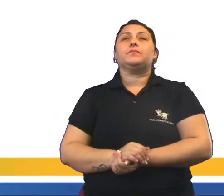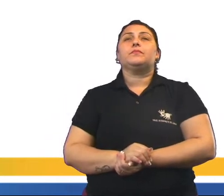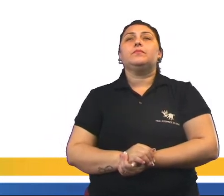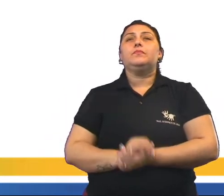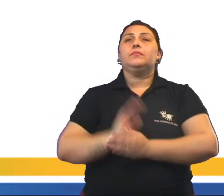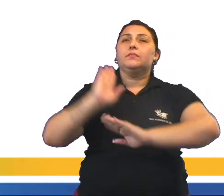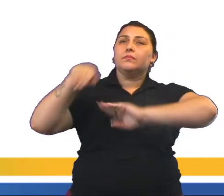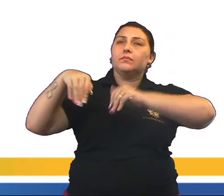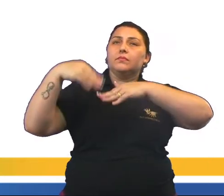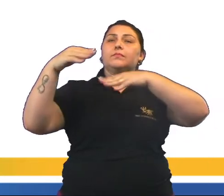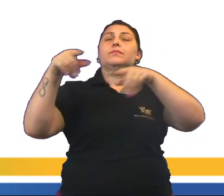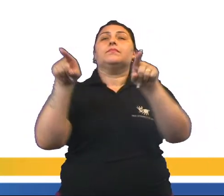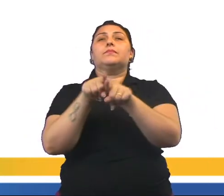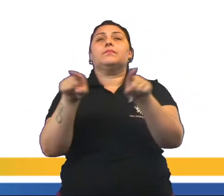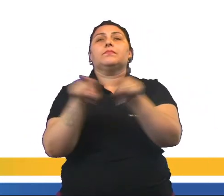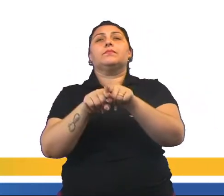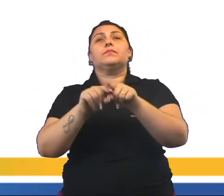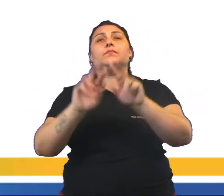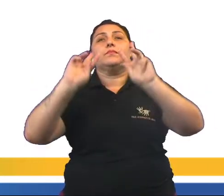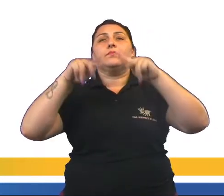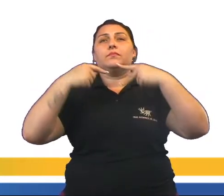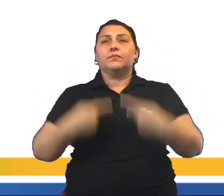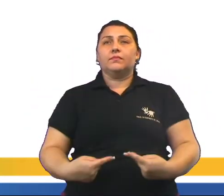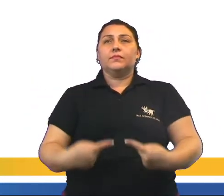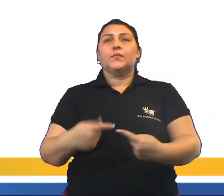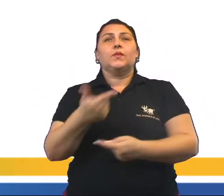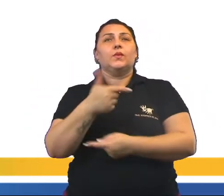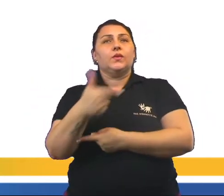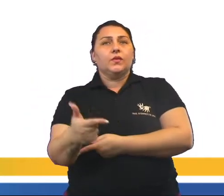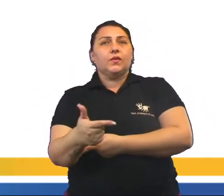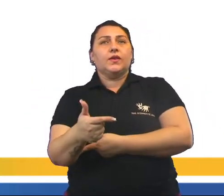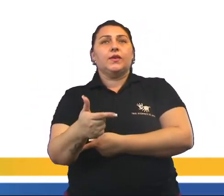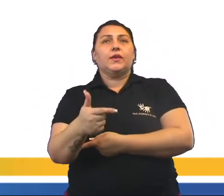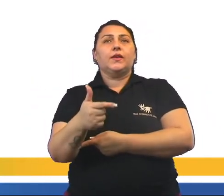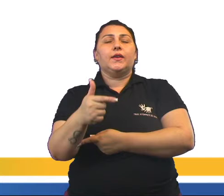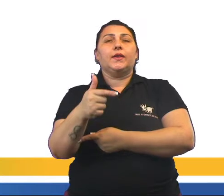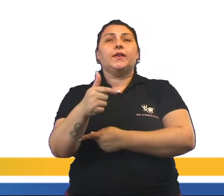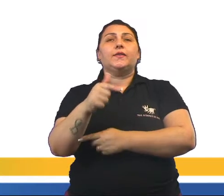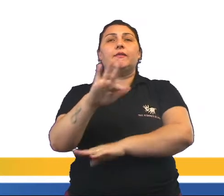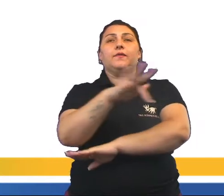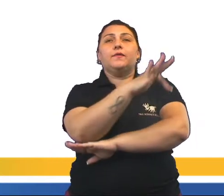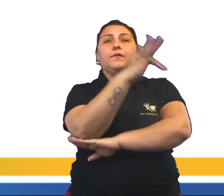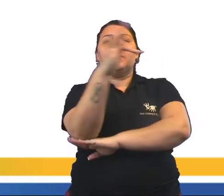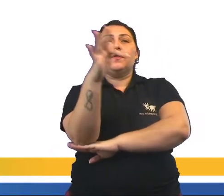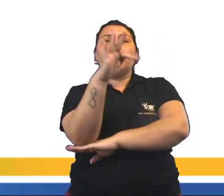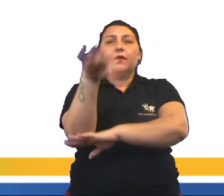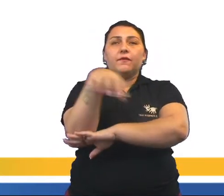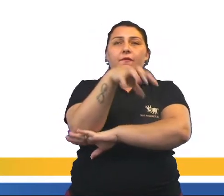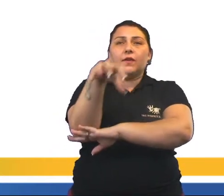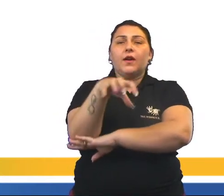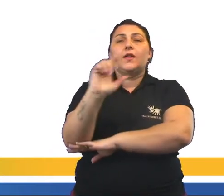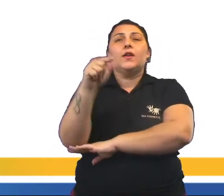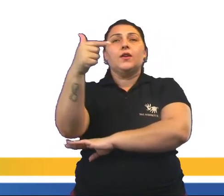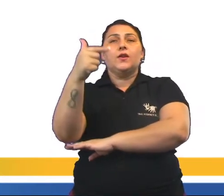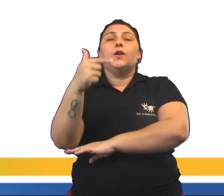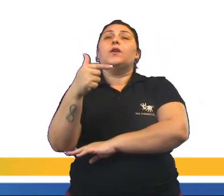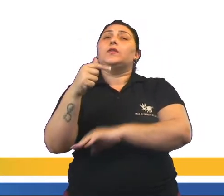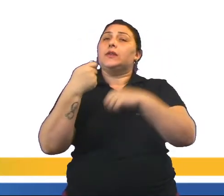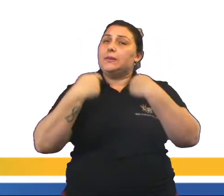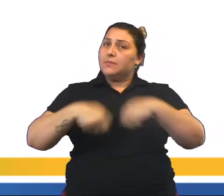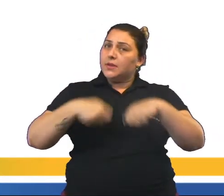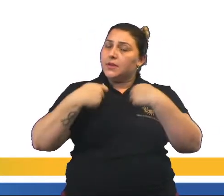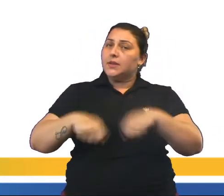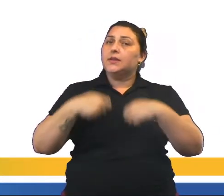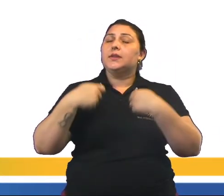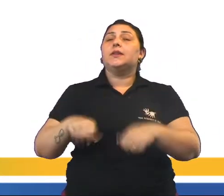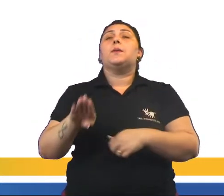o desenvolvimento ele está centrado no ser humano como se não existisse flora e fauna e outros organismos vivos que também precisam